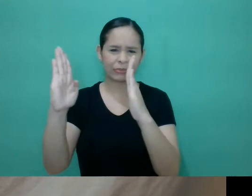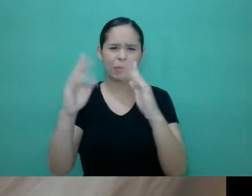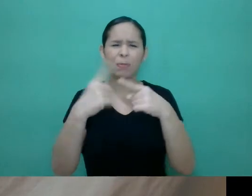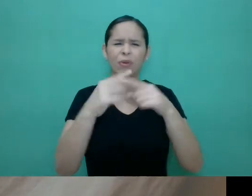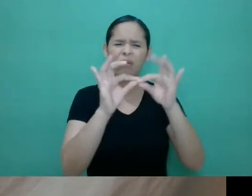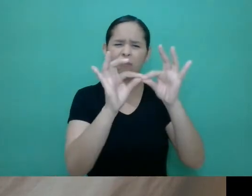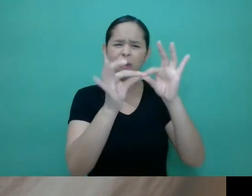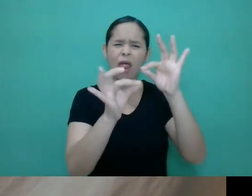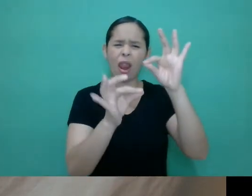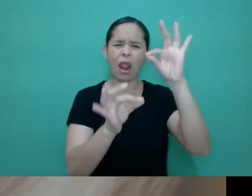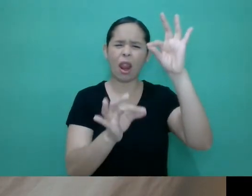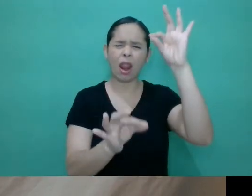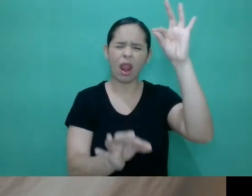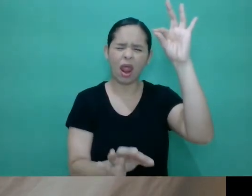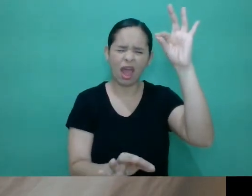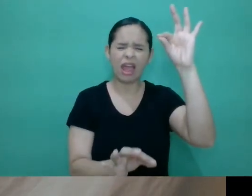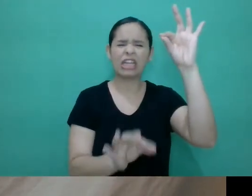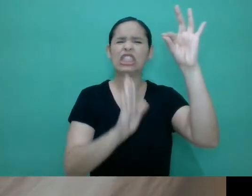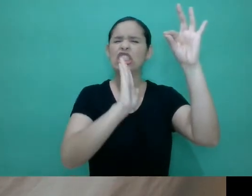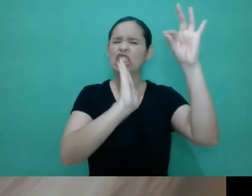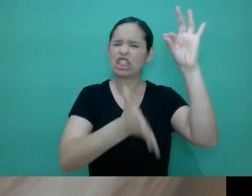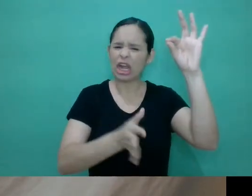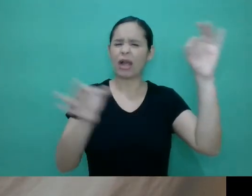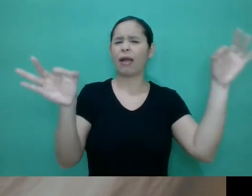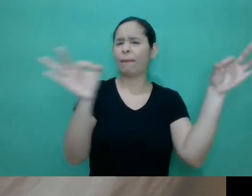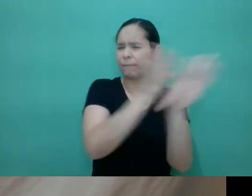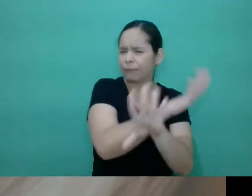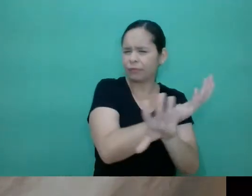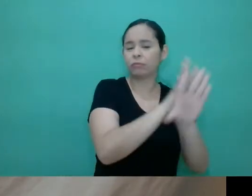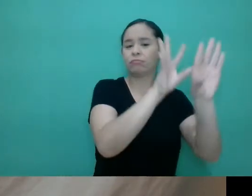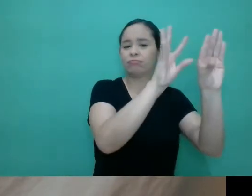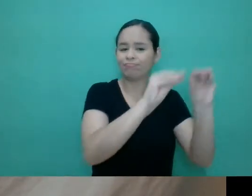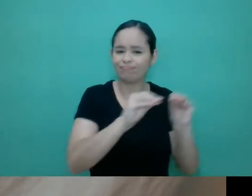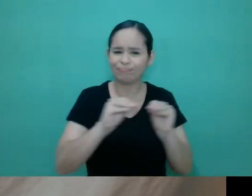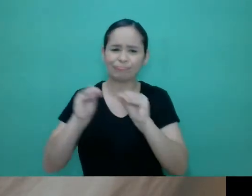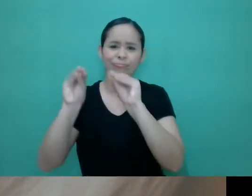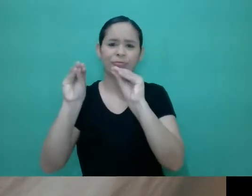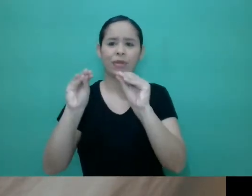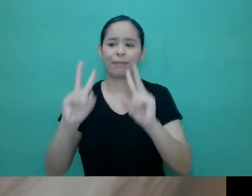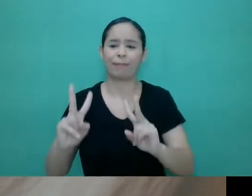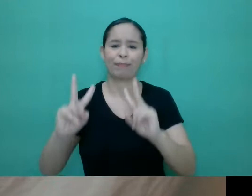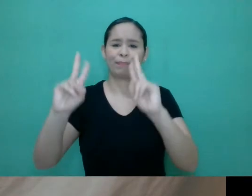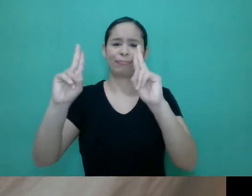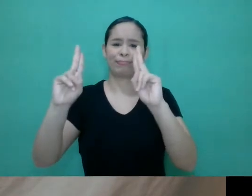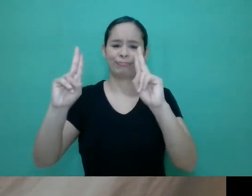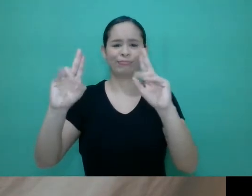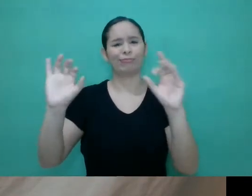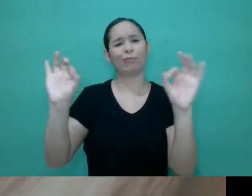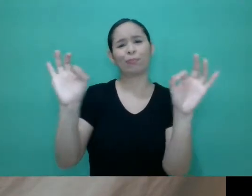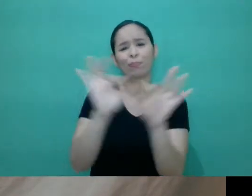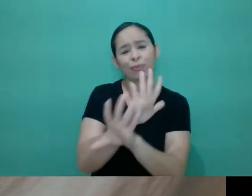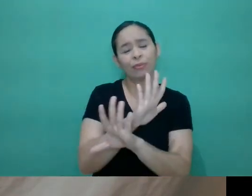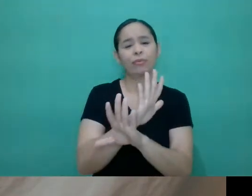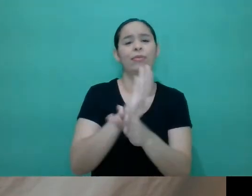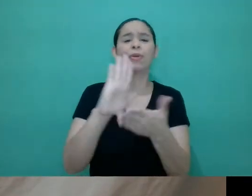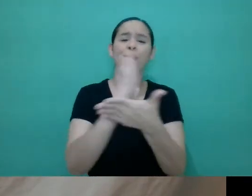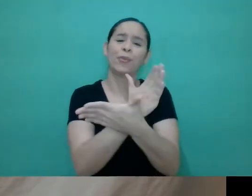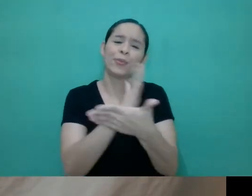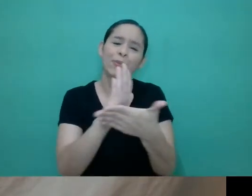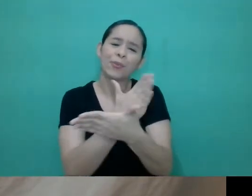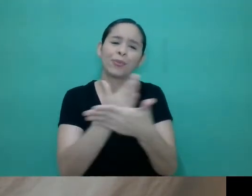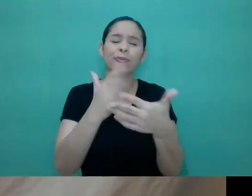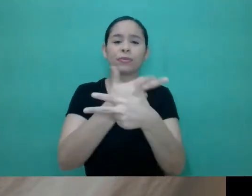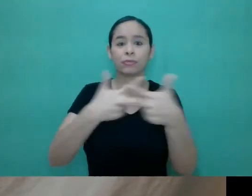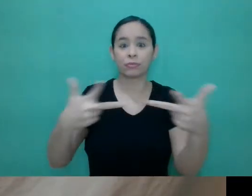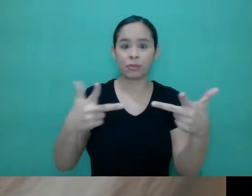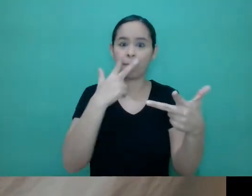por exemplo, ou já tem muita coisa explanada sobre ele por aí na hora de escrever. Alguns assuntos são rememorados, a gente